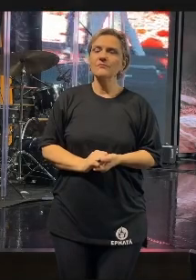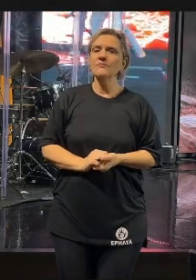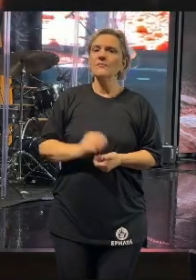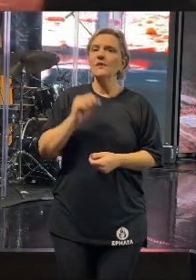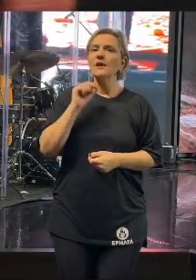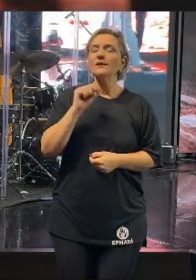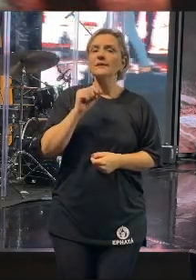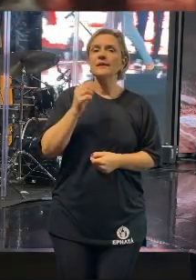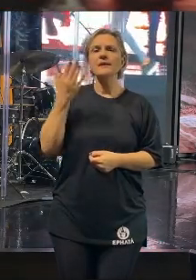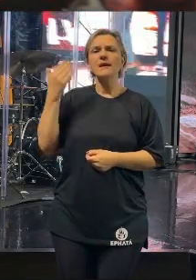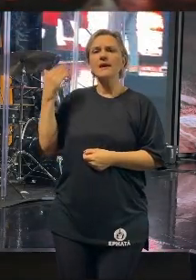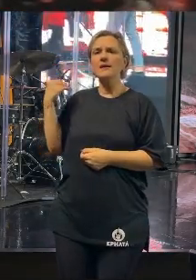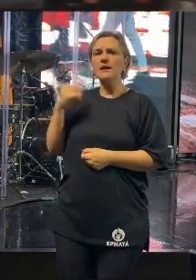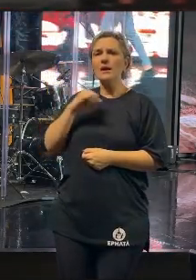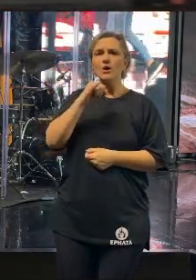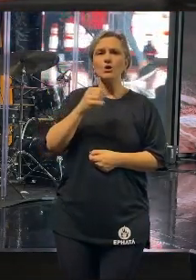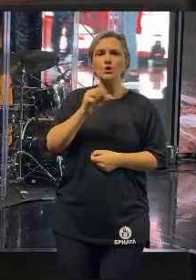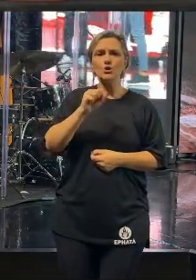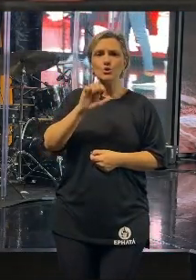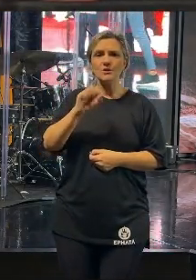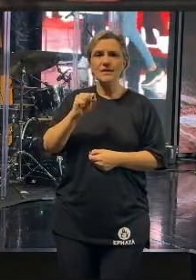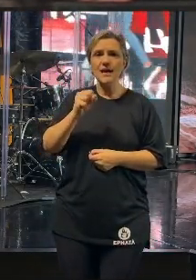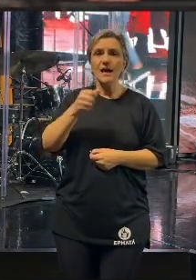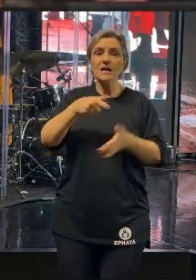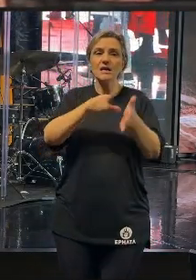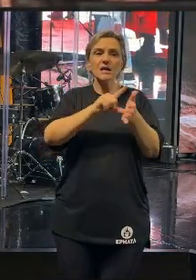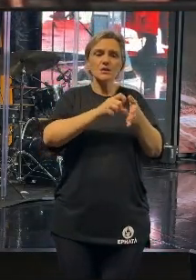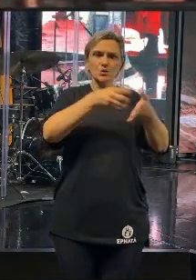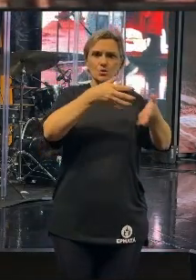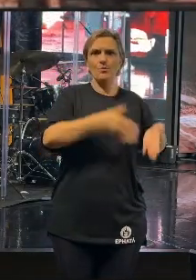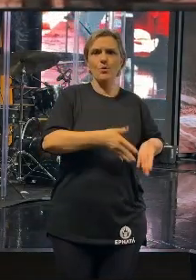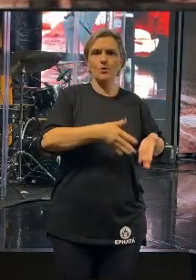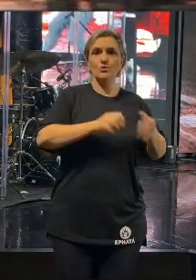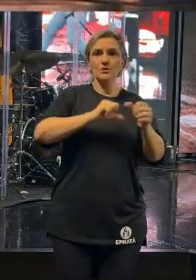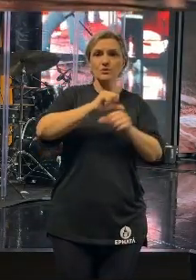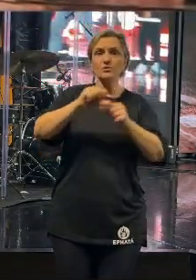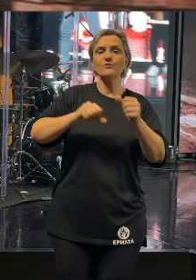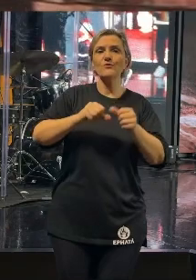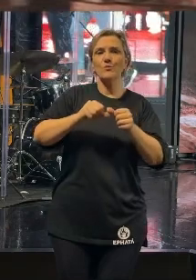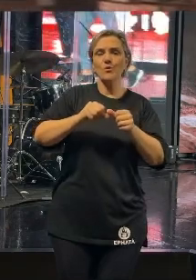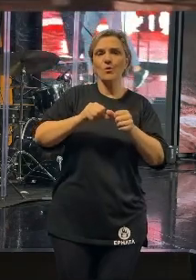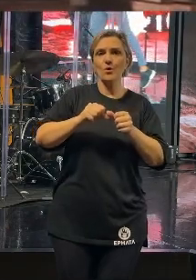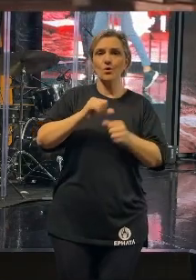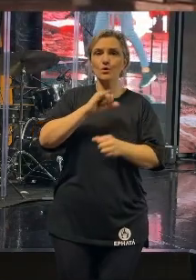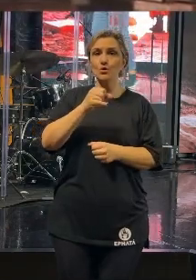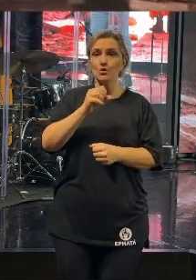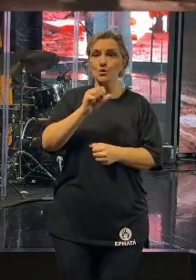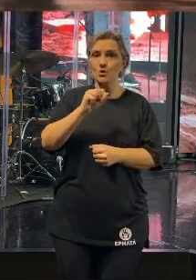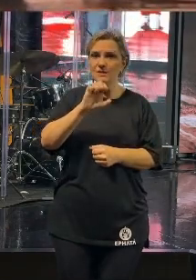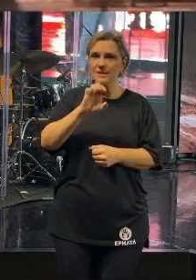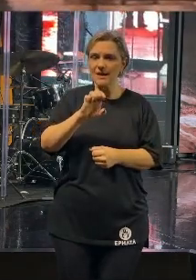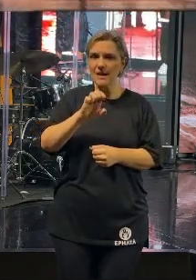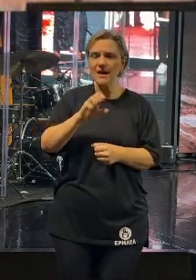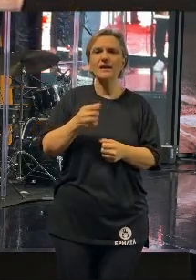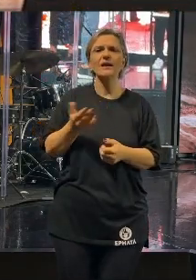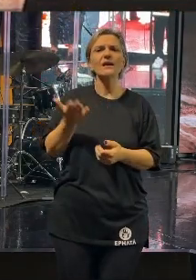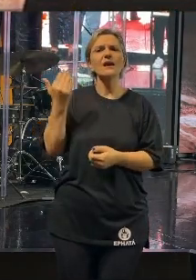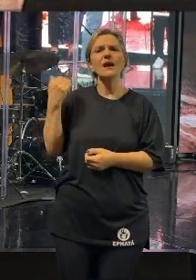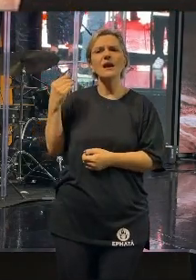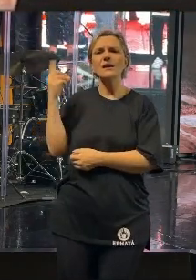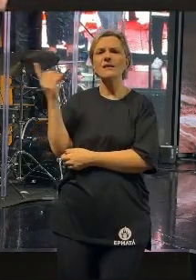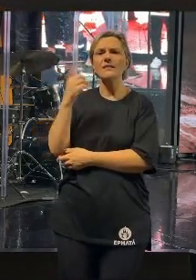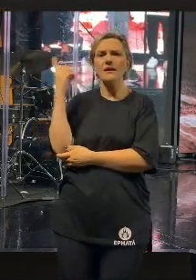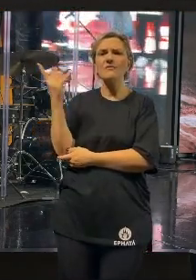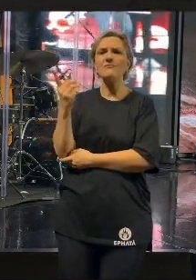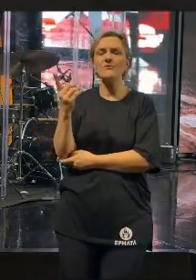Quem era José antes do poço? E quem se tornou José depois do poço? Quem era Davi antes de